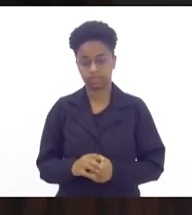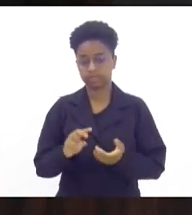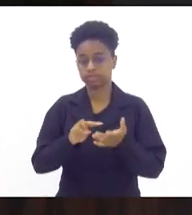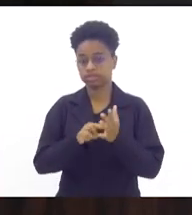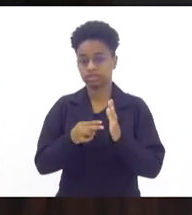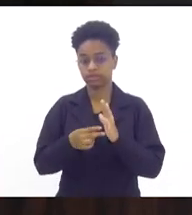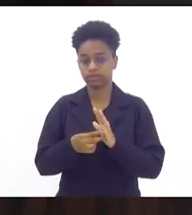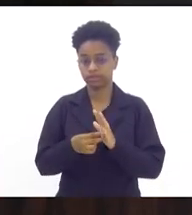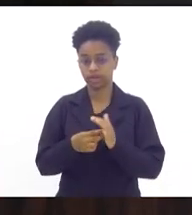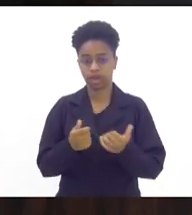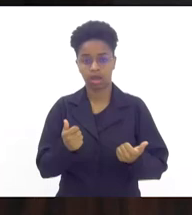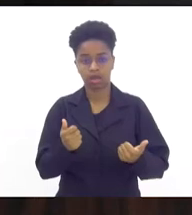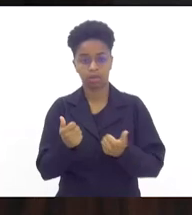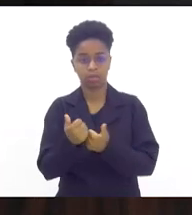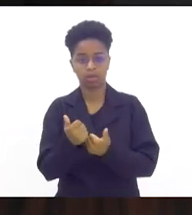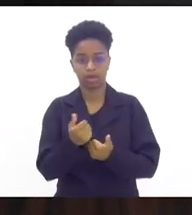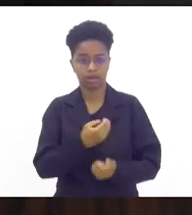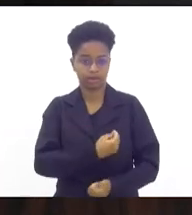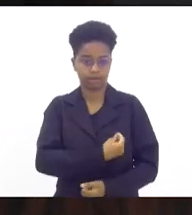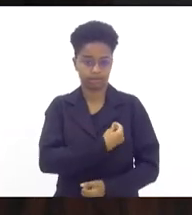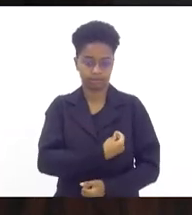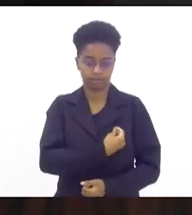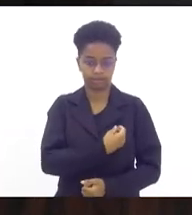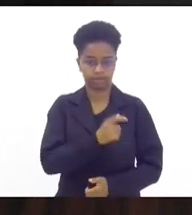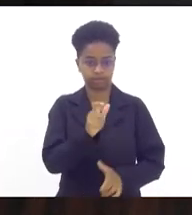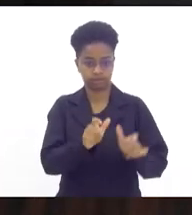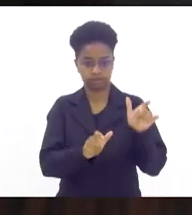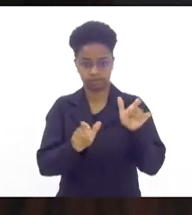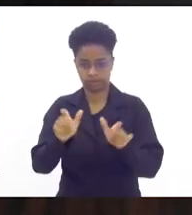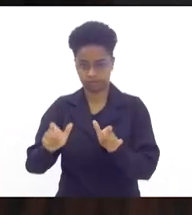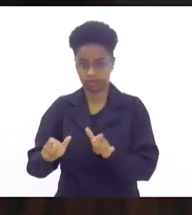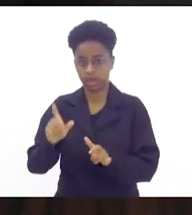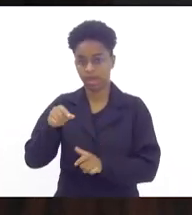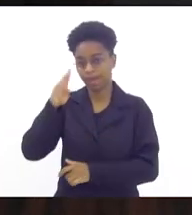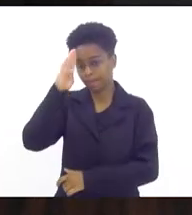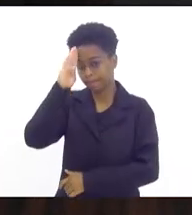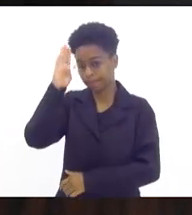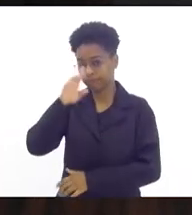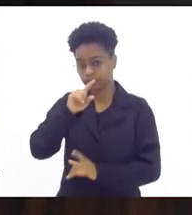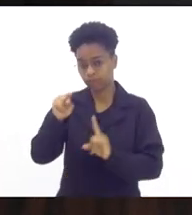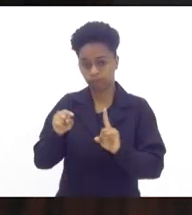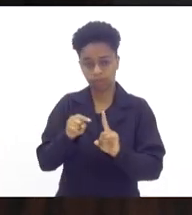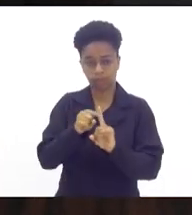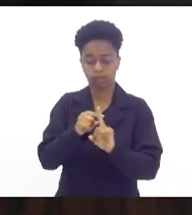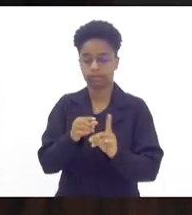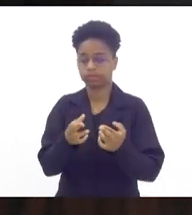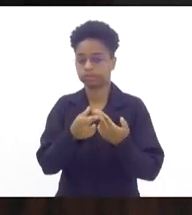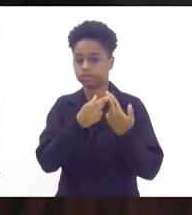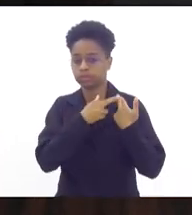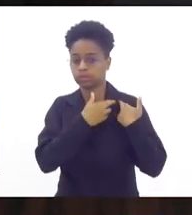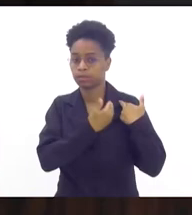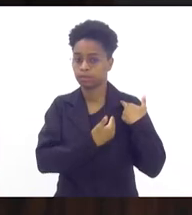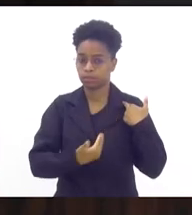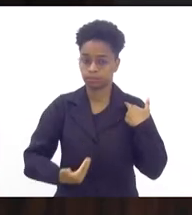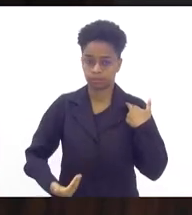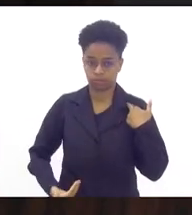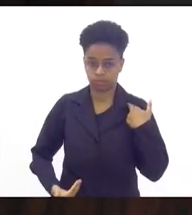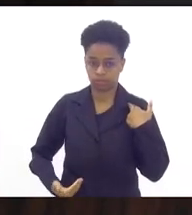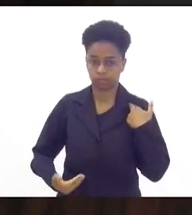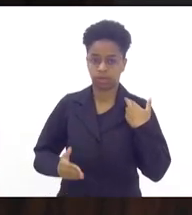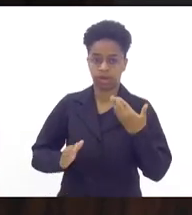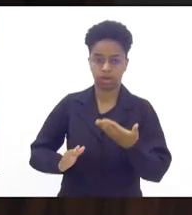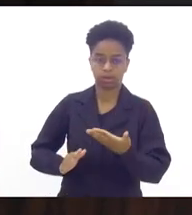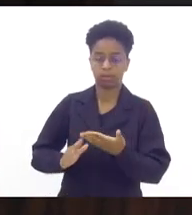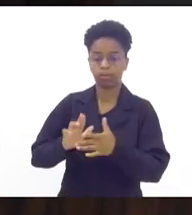vida o grande primordial objetivo da responsabilidade pública outorgada pelo